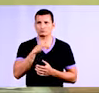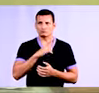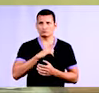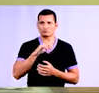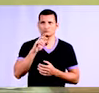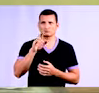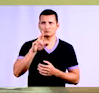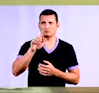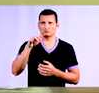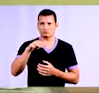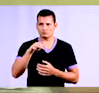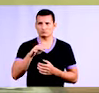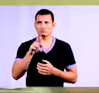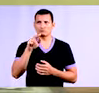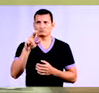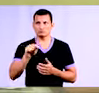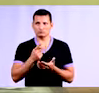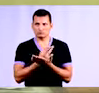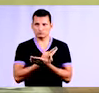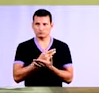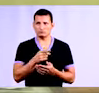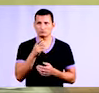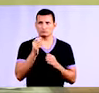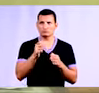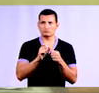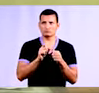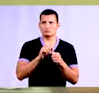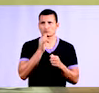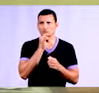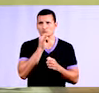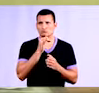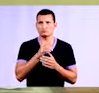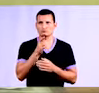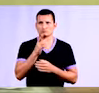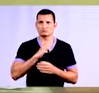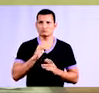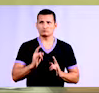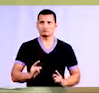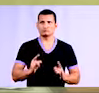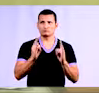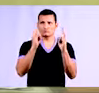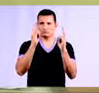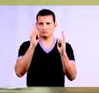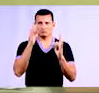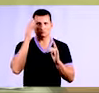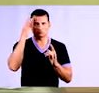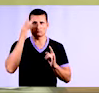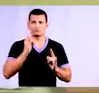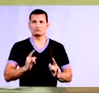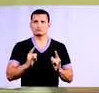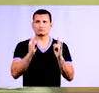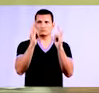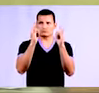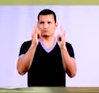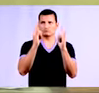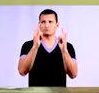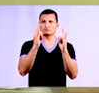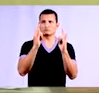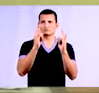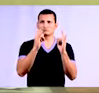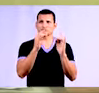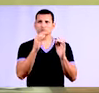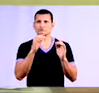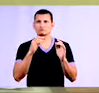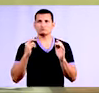você pode fazer também, para ter ideia, é mais ou menos o seguinte: imagina que você está num prédio de vários andares, né? Então, começa o primeiro